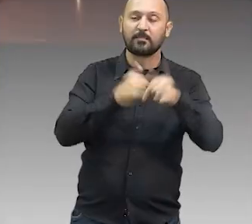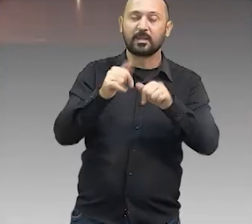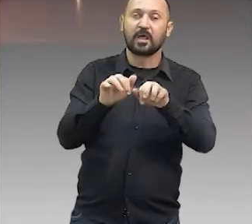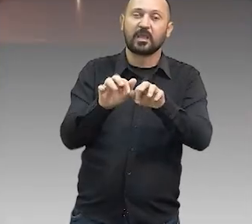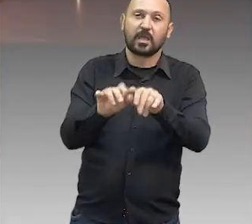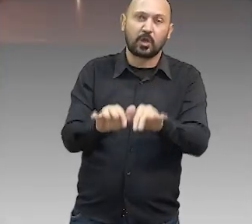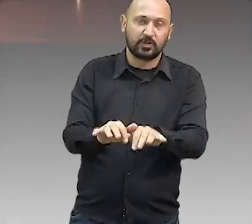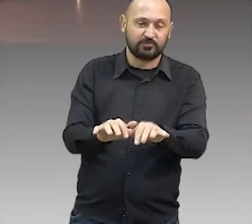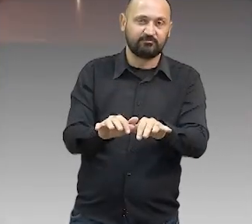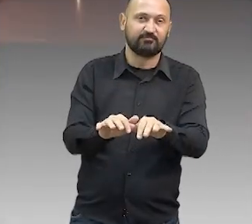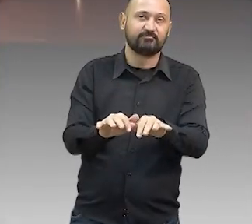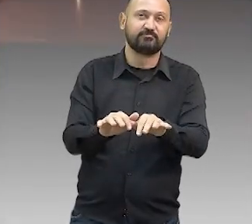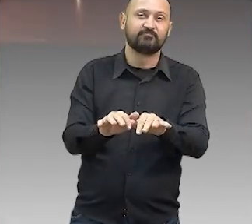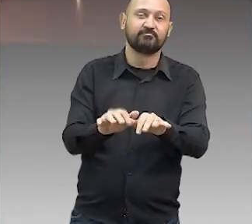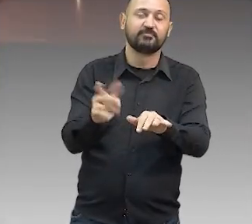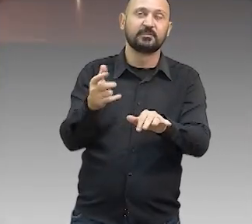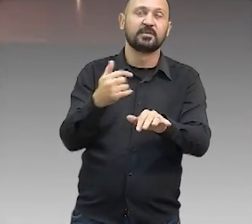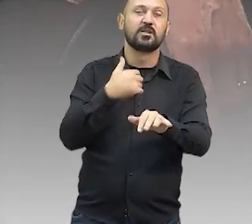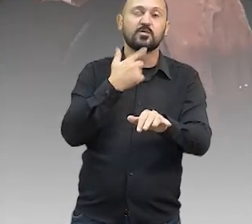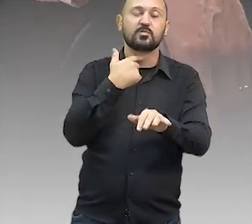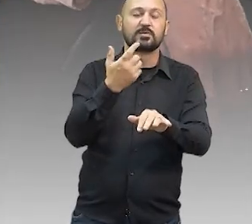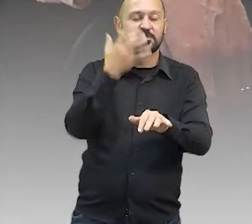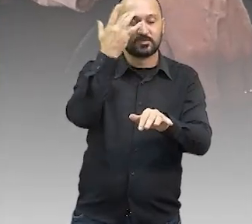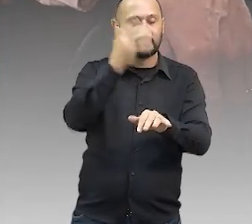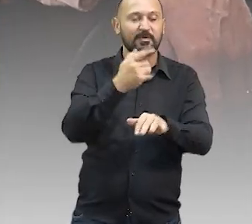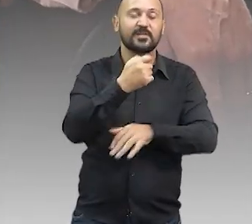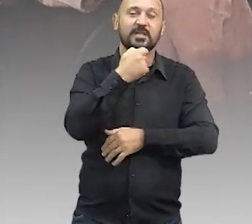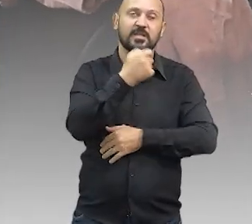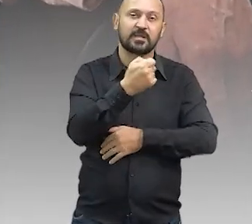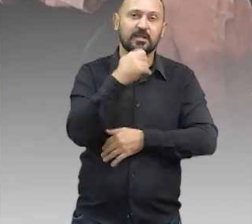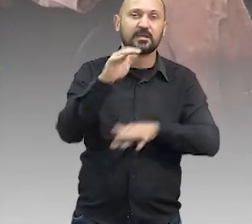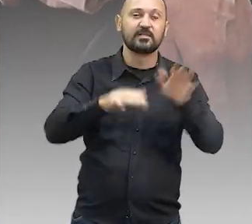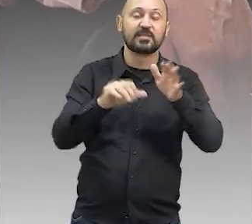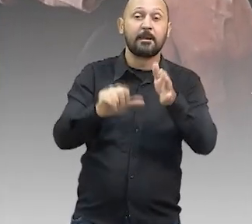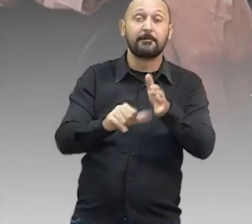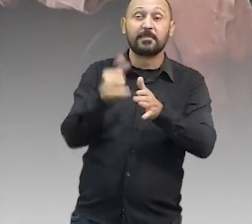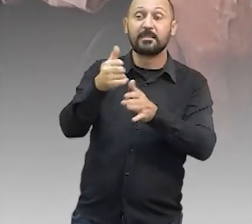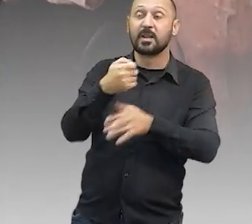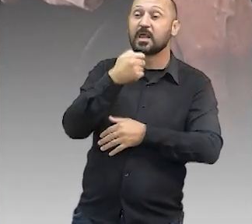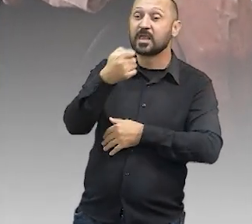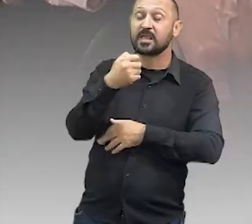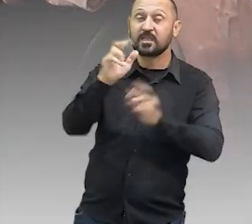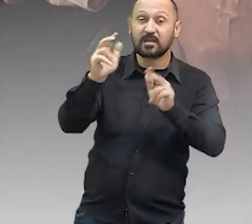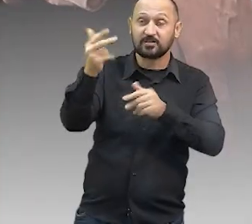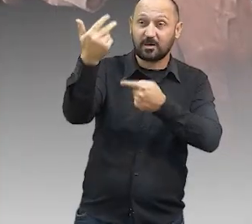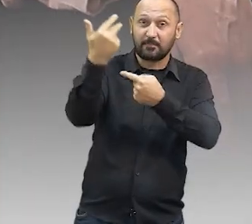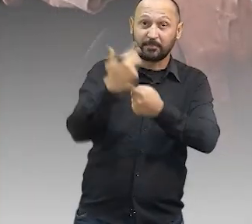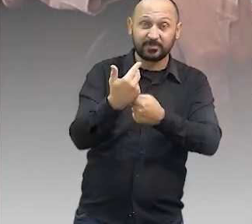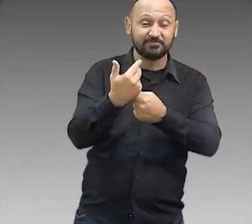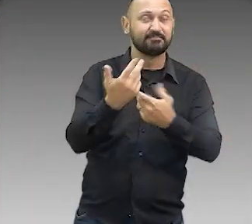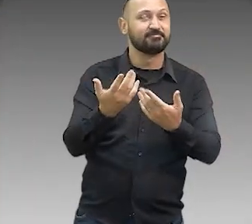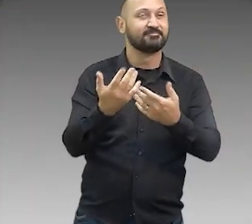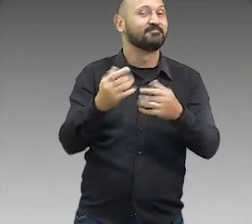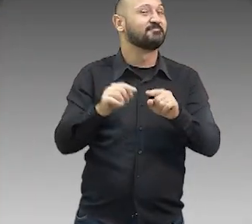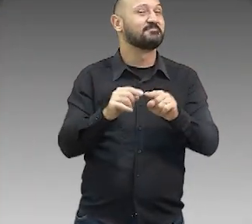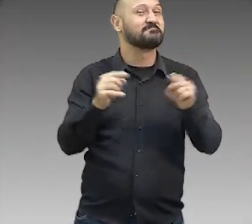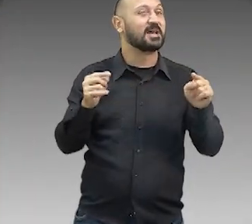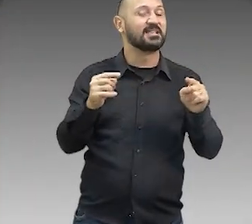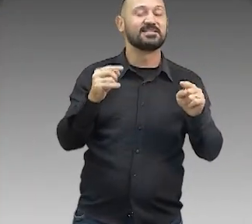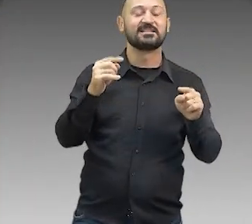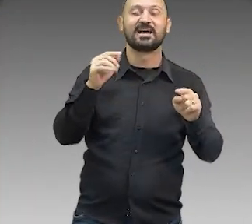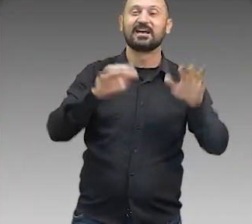redator, que não dava entrevistas, que provavelmente seria a primeira entrevista televisionada, né?